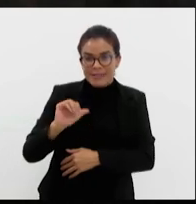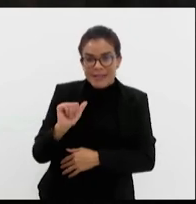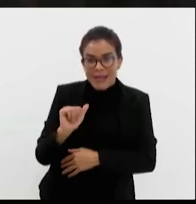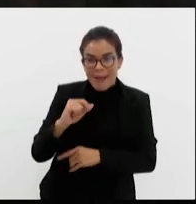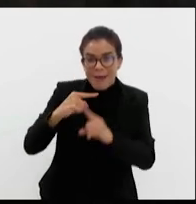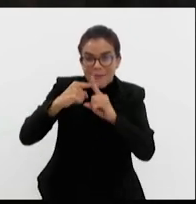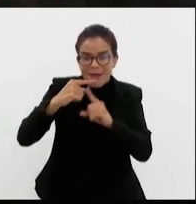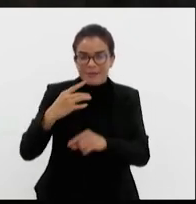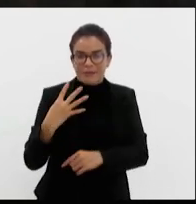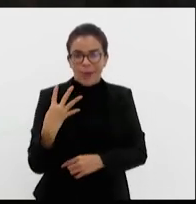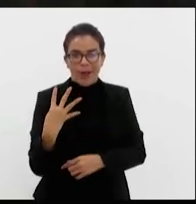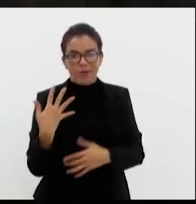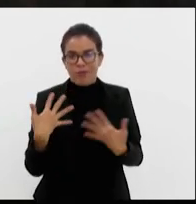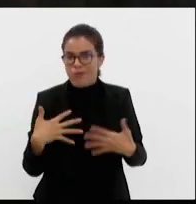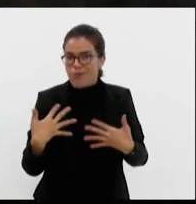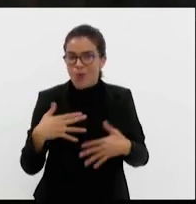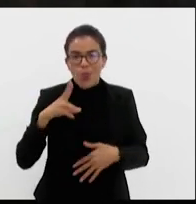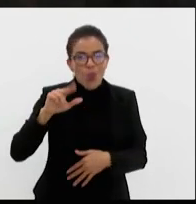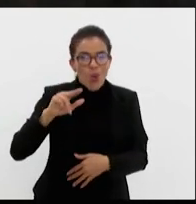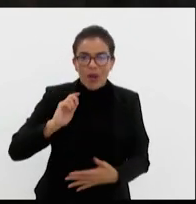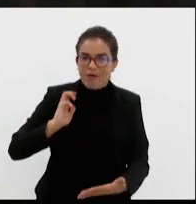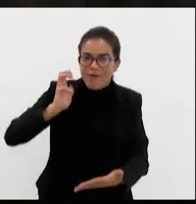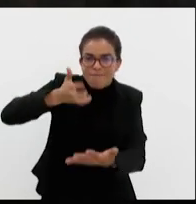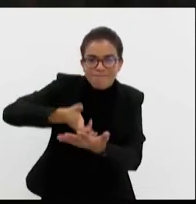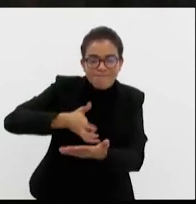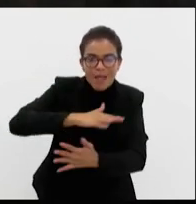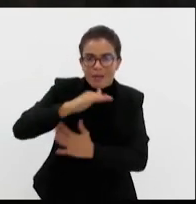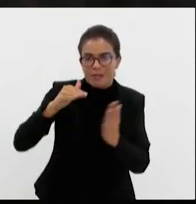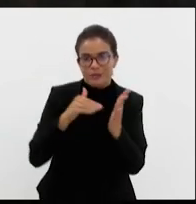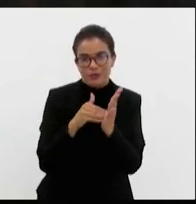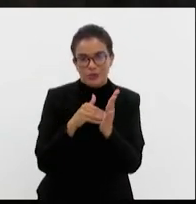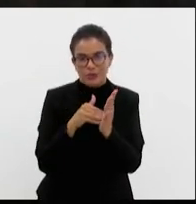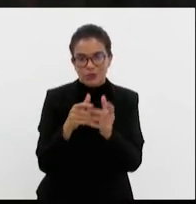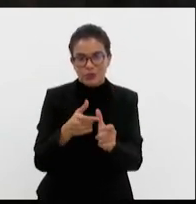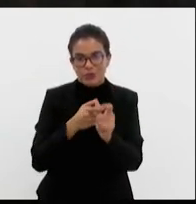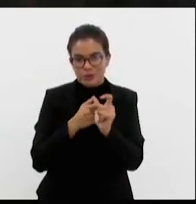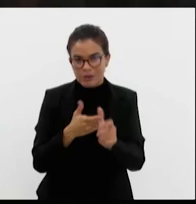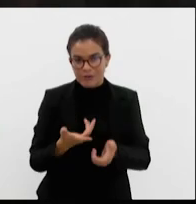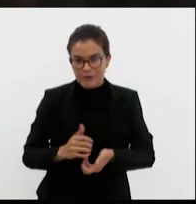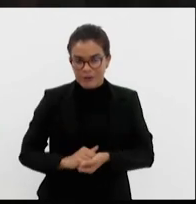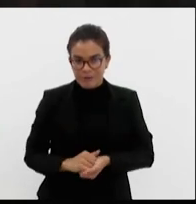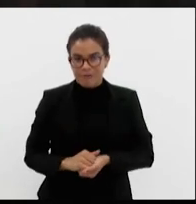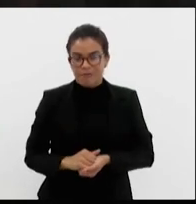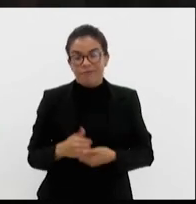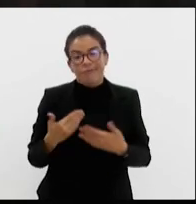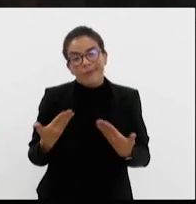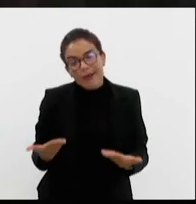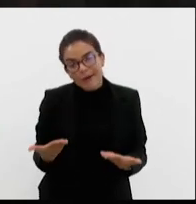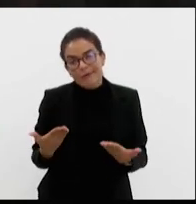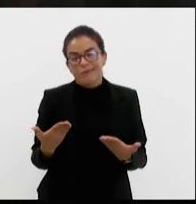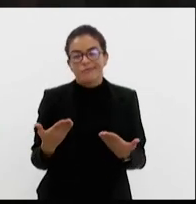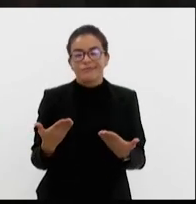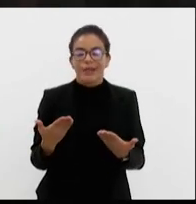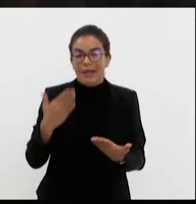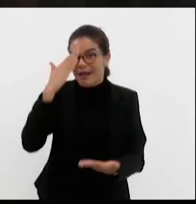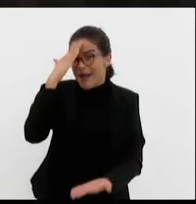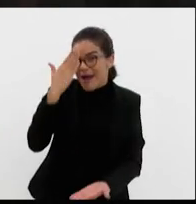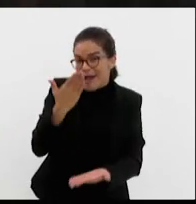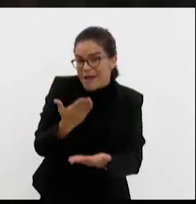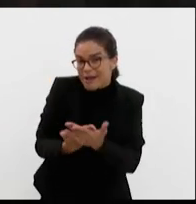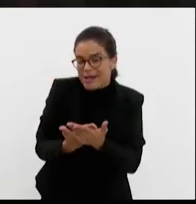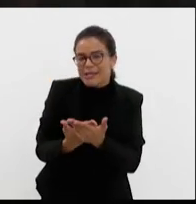buraco nunca. Então, eu queria fazer esse registro, mas, ao mesmo tempo, acreditar nas